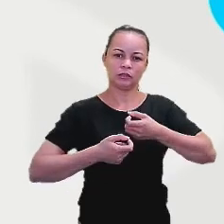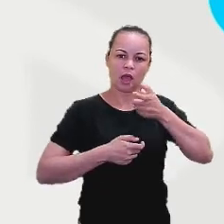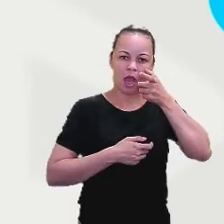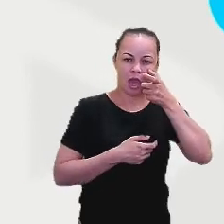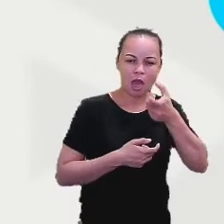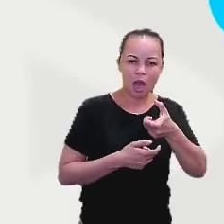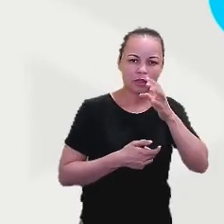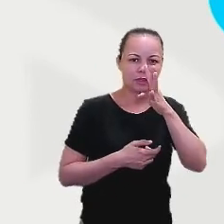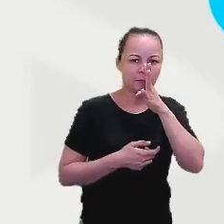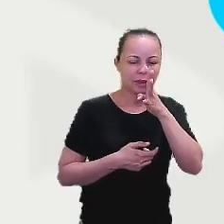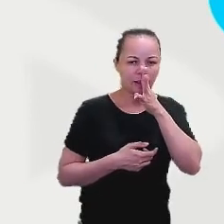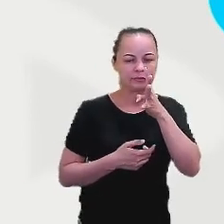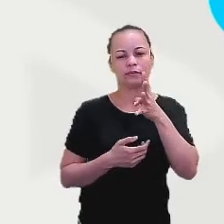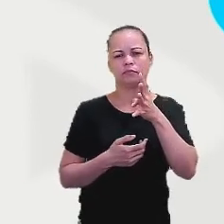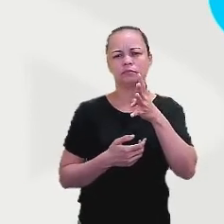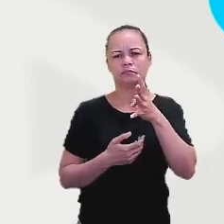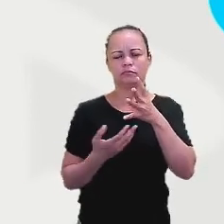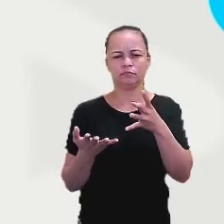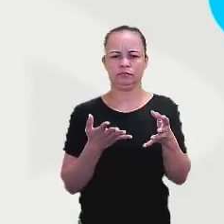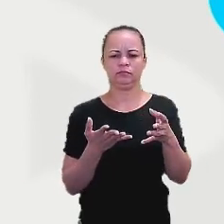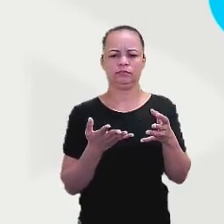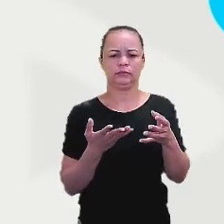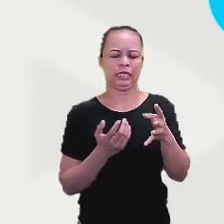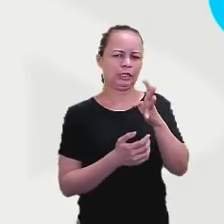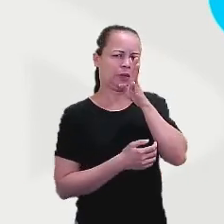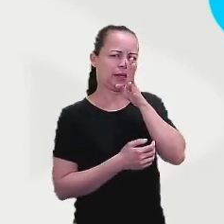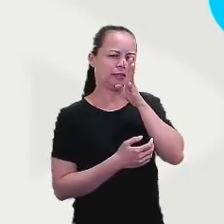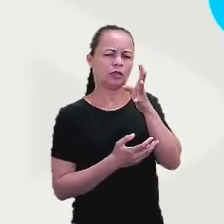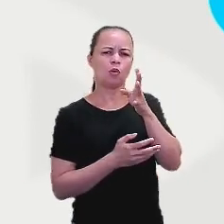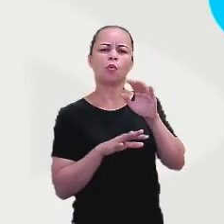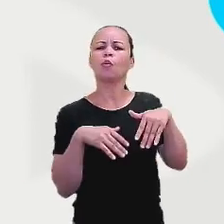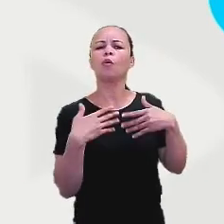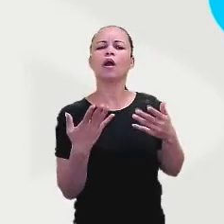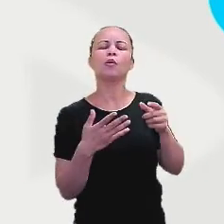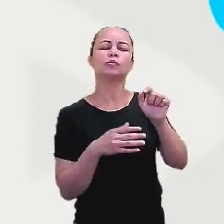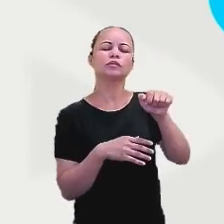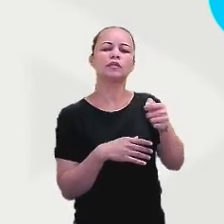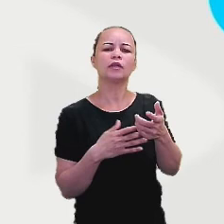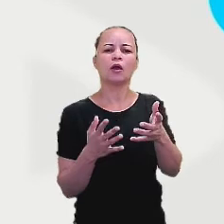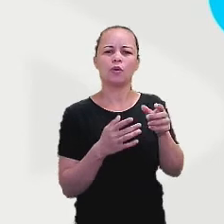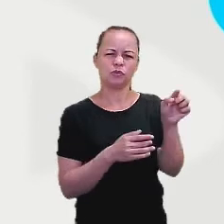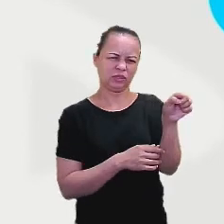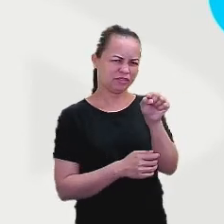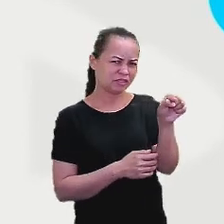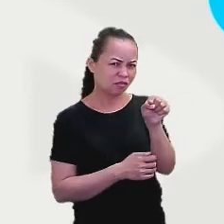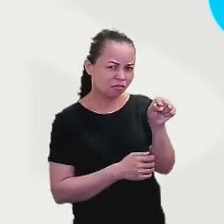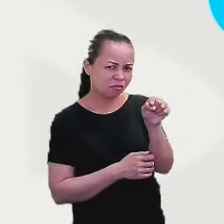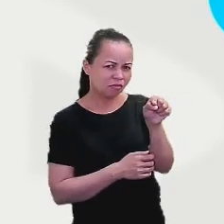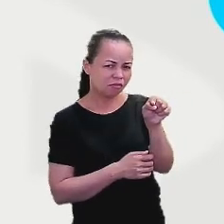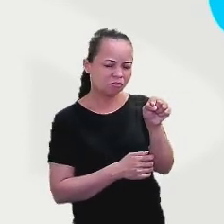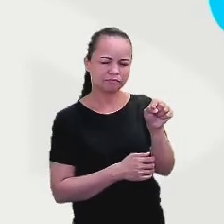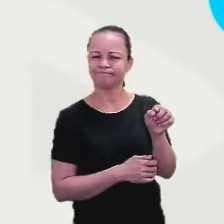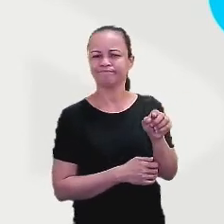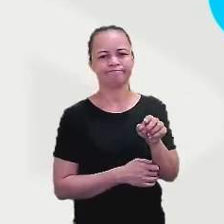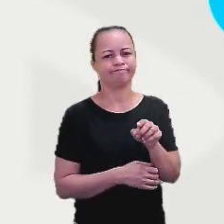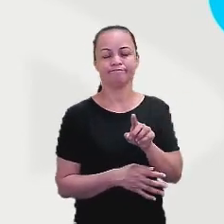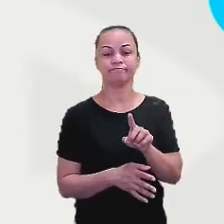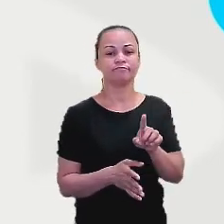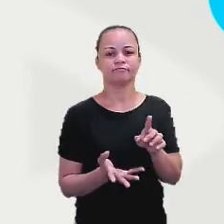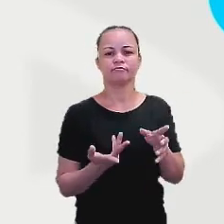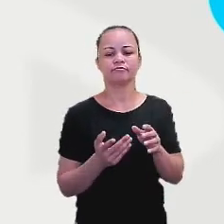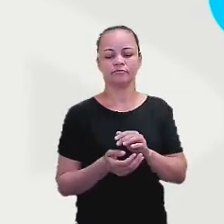eu quero expressar uma admiração no meu texto, qual é o sinal de pontuação que eu uso? É o travessão? Não. É